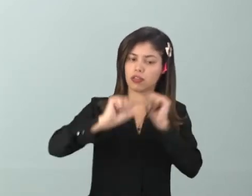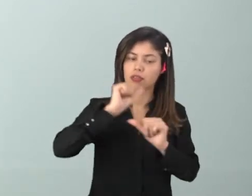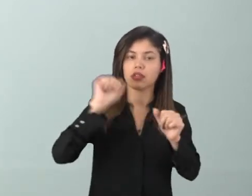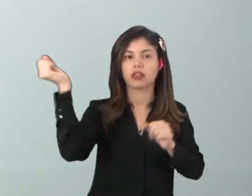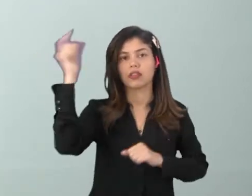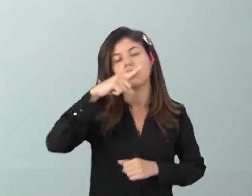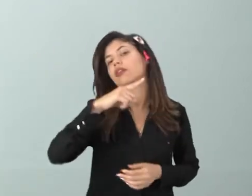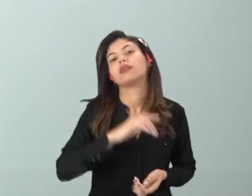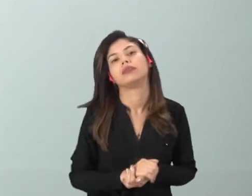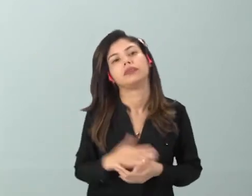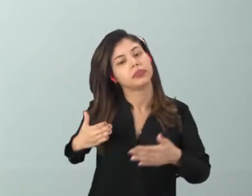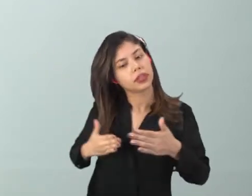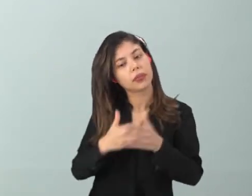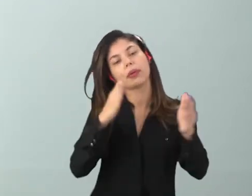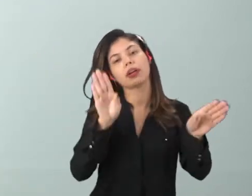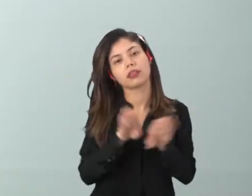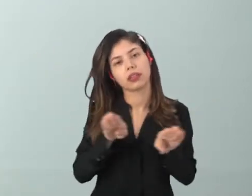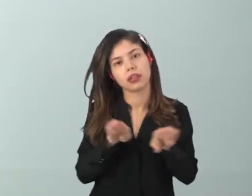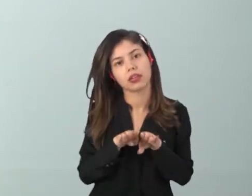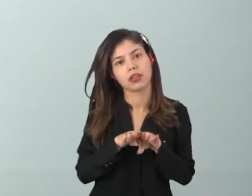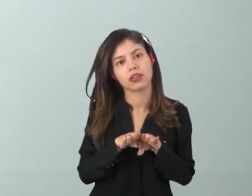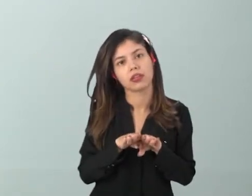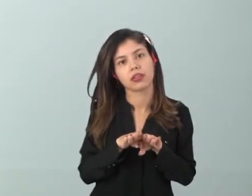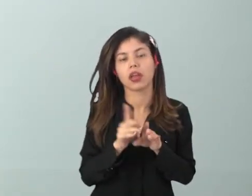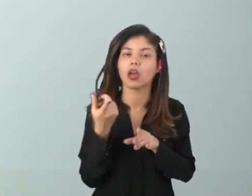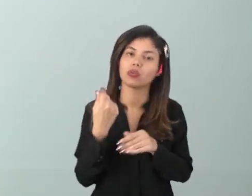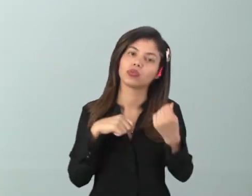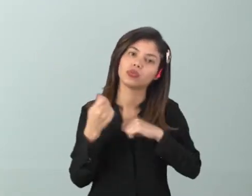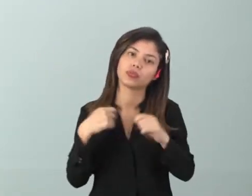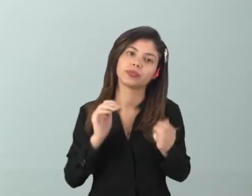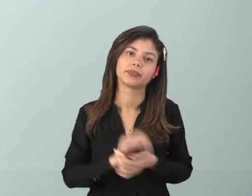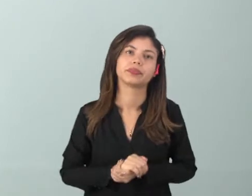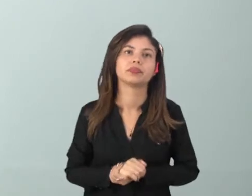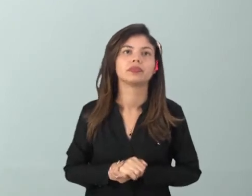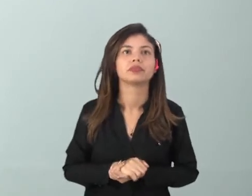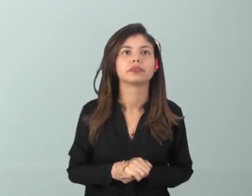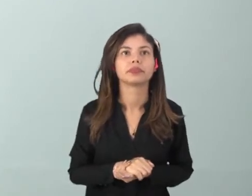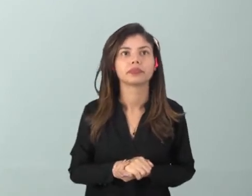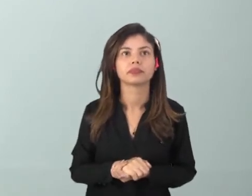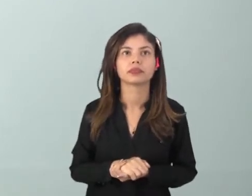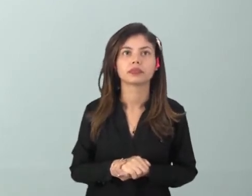energia elétrica, tá? Então o grande impacto é o impacto econômico, tá? Desculpa.